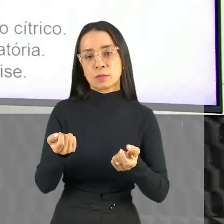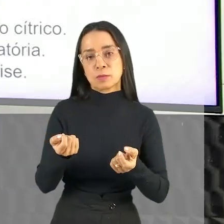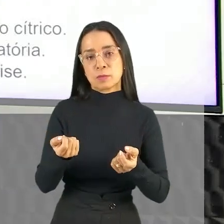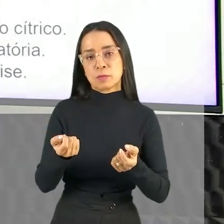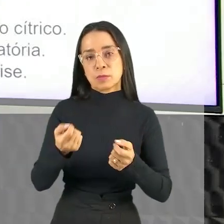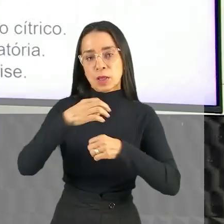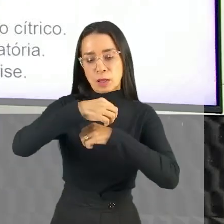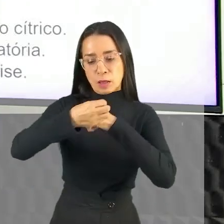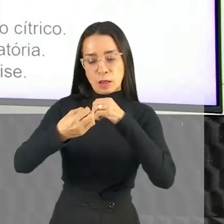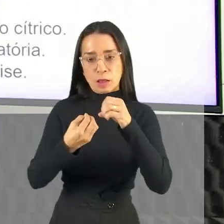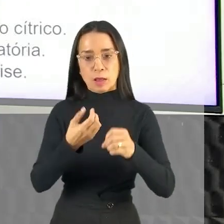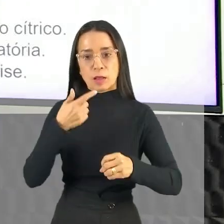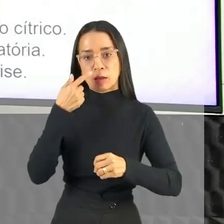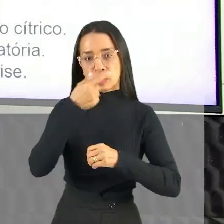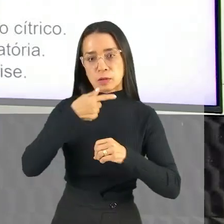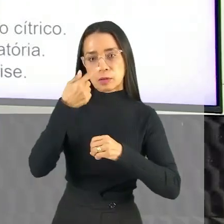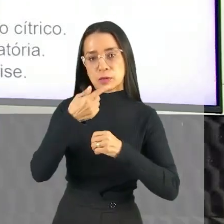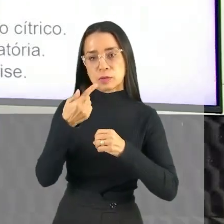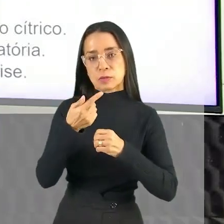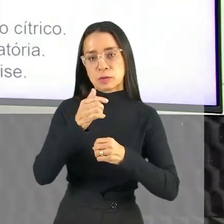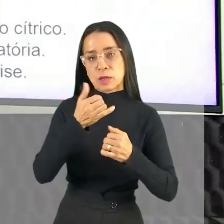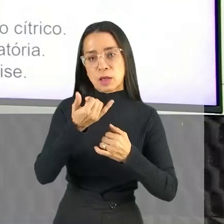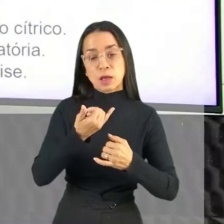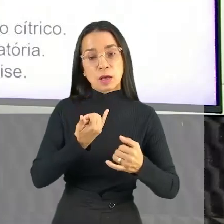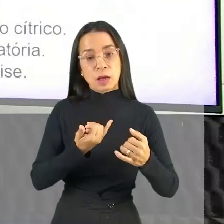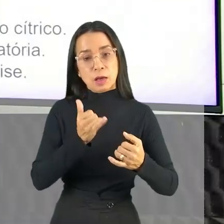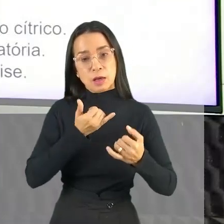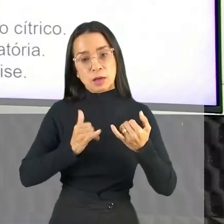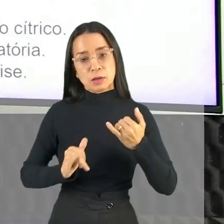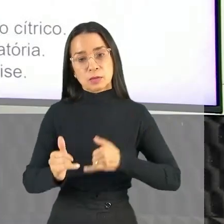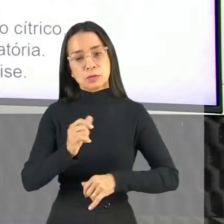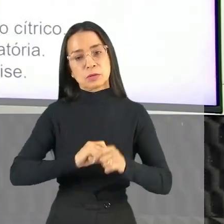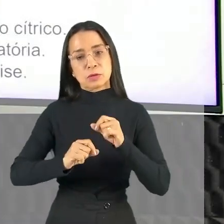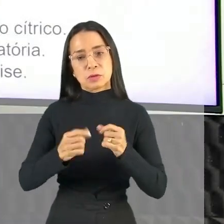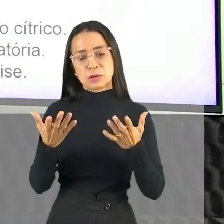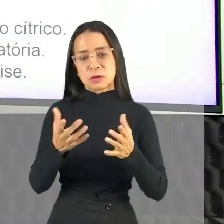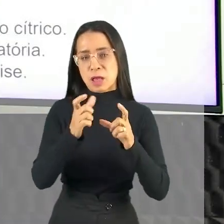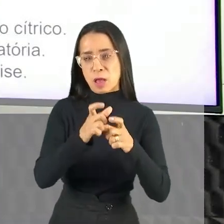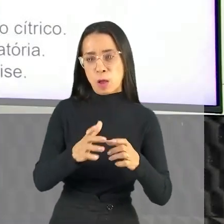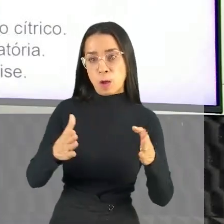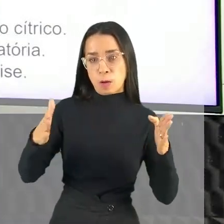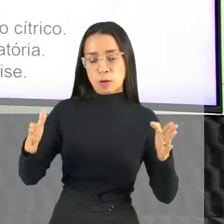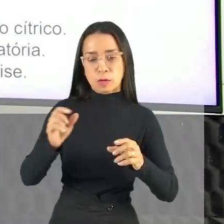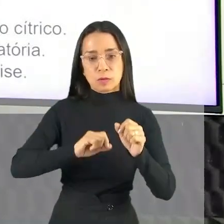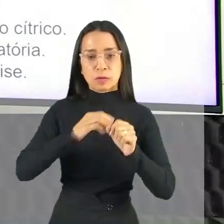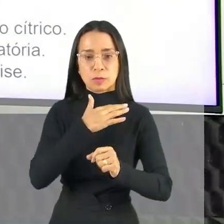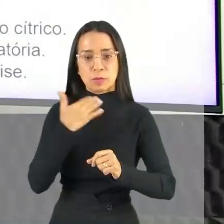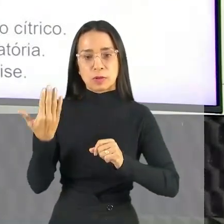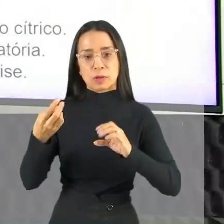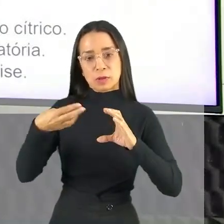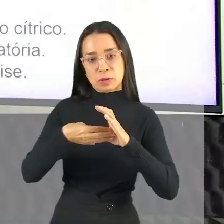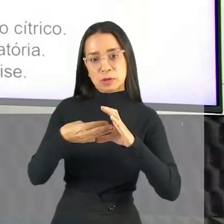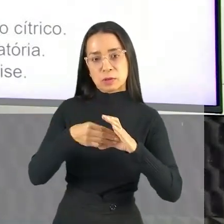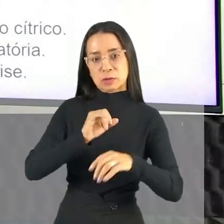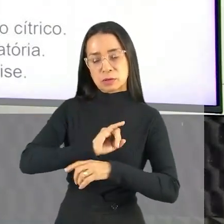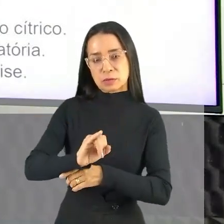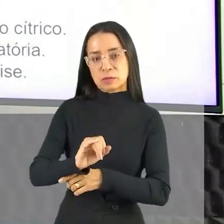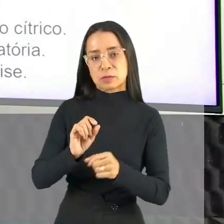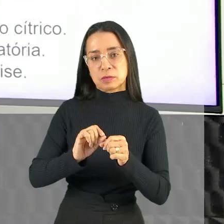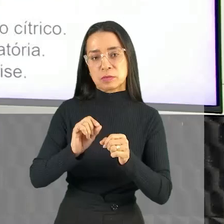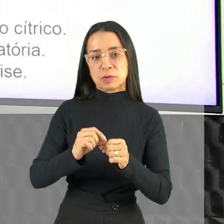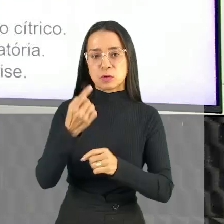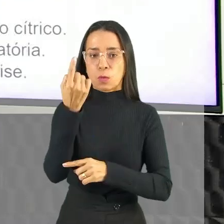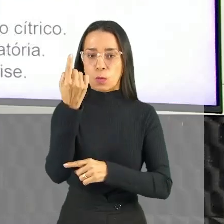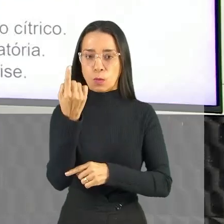dessa degradação é tão grande que mataria a célula se fosse realizada de uma única vez.